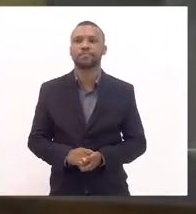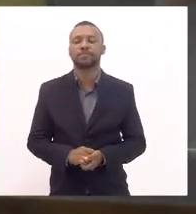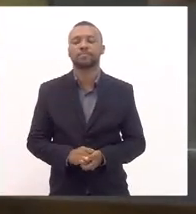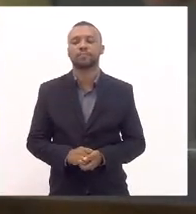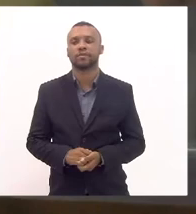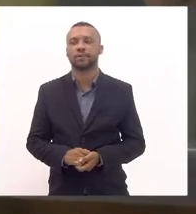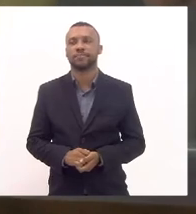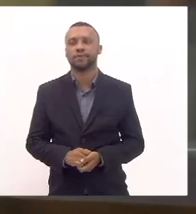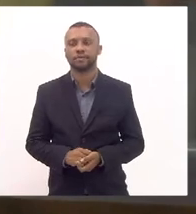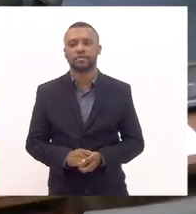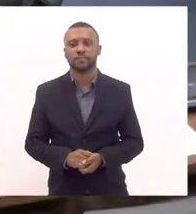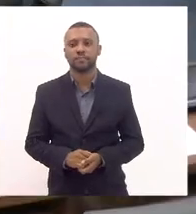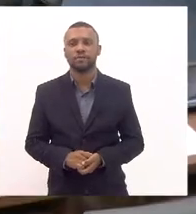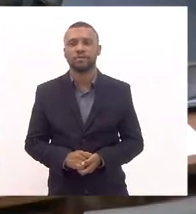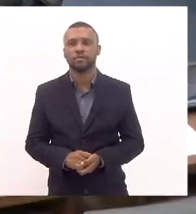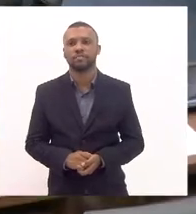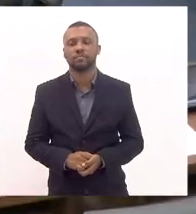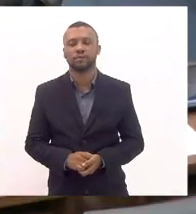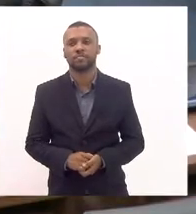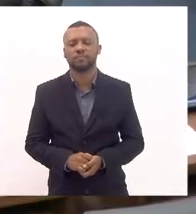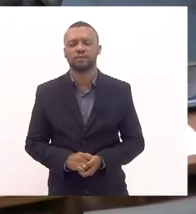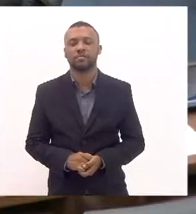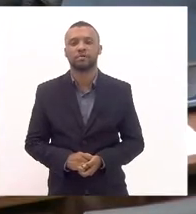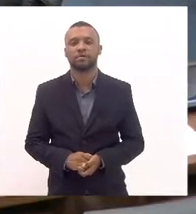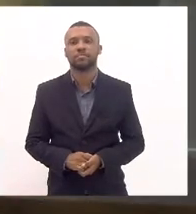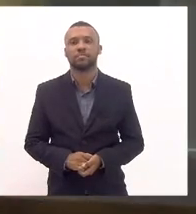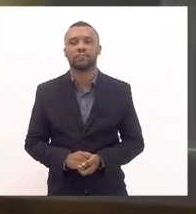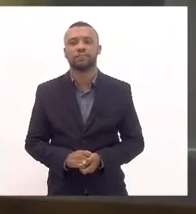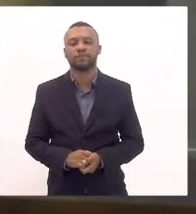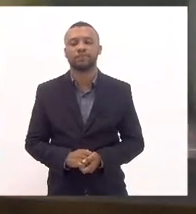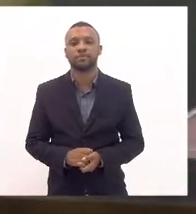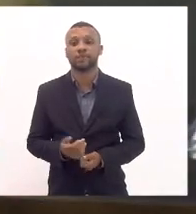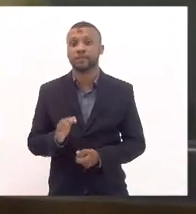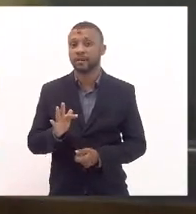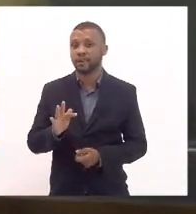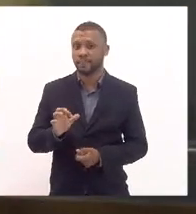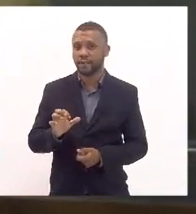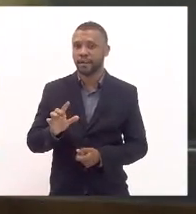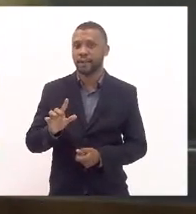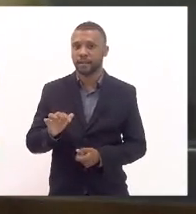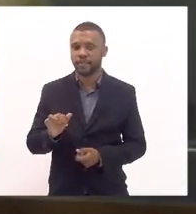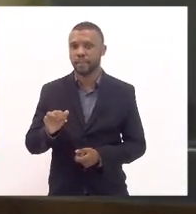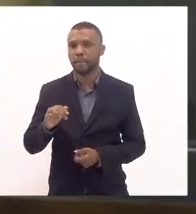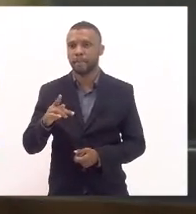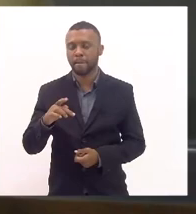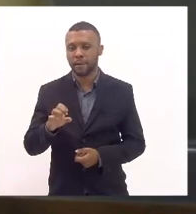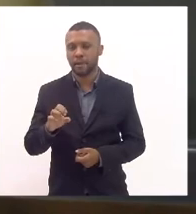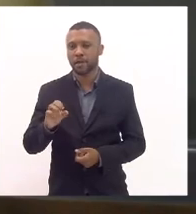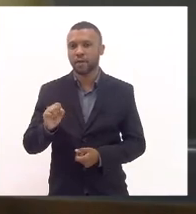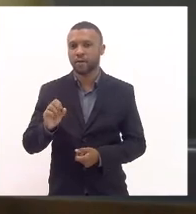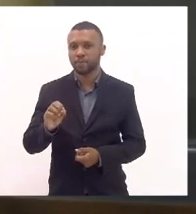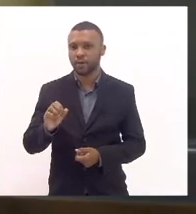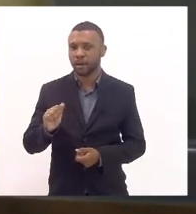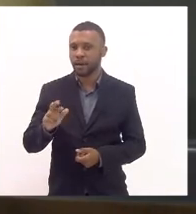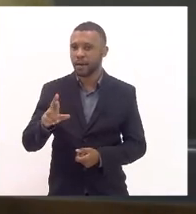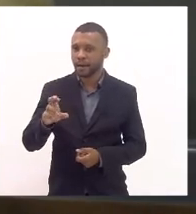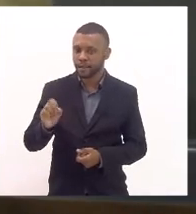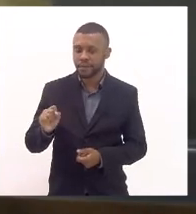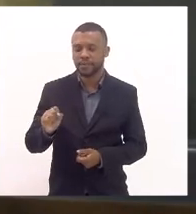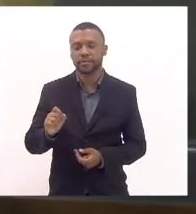Ah tá aqui o Figueirense aqui o deputado Felipe Soares deputado a